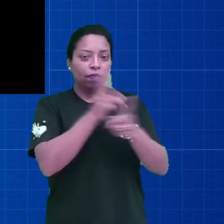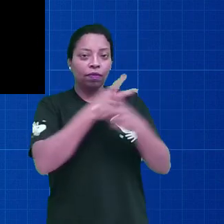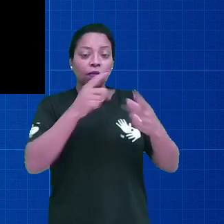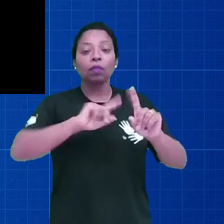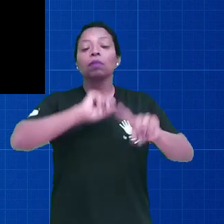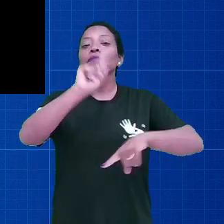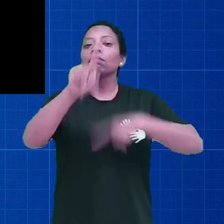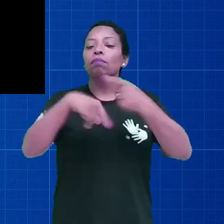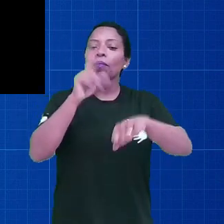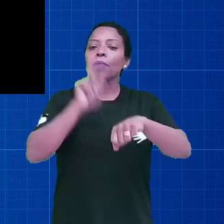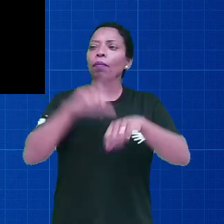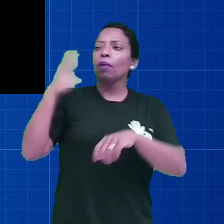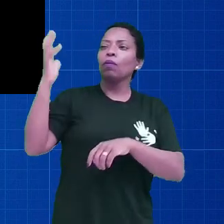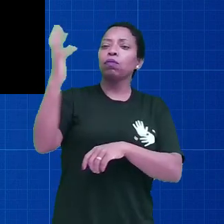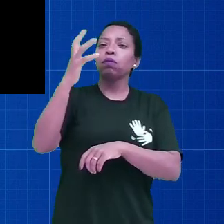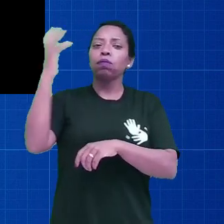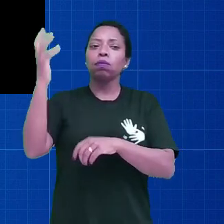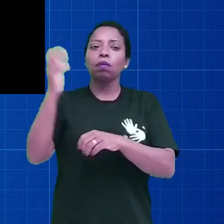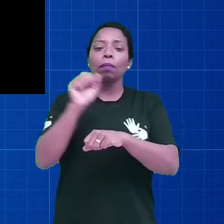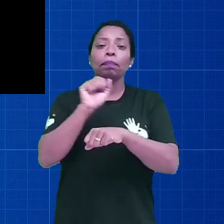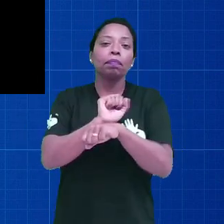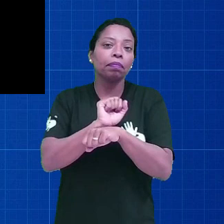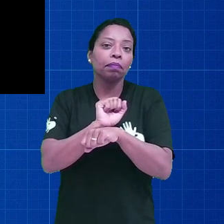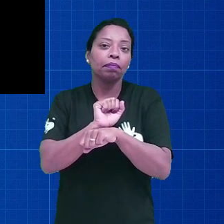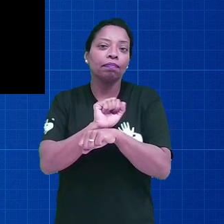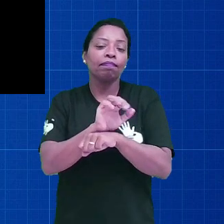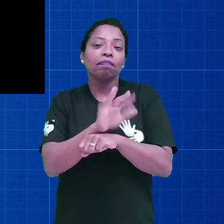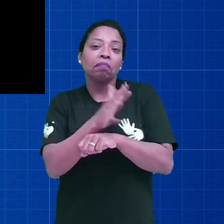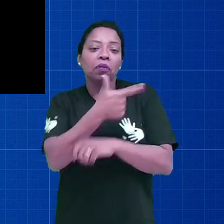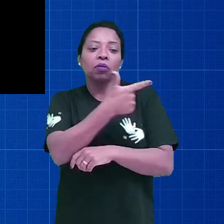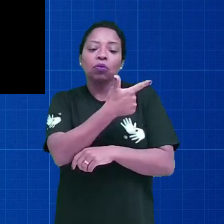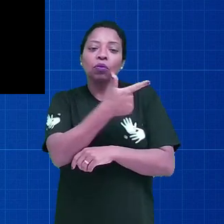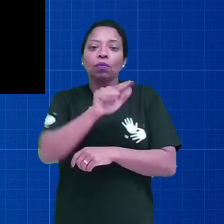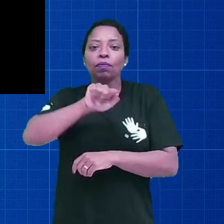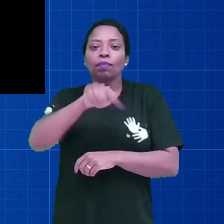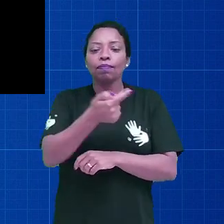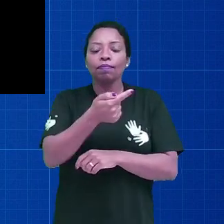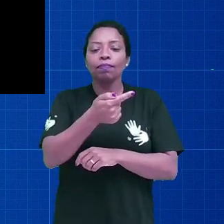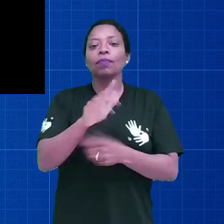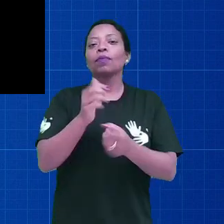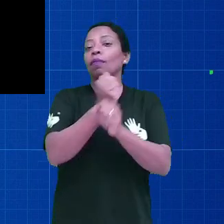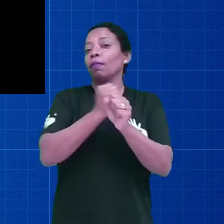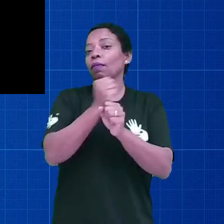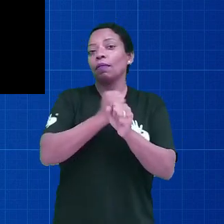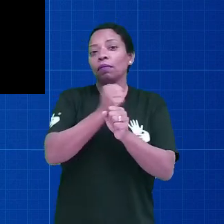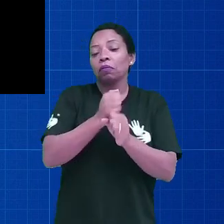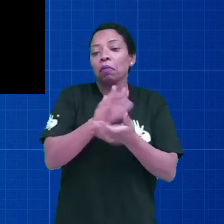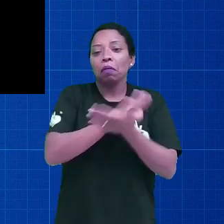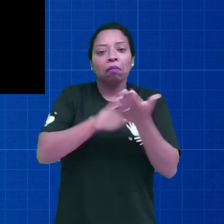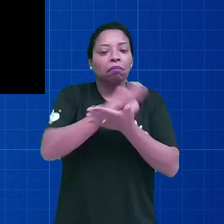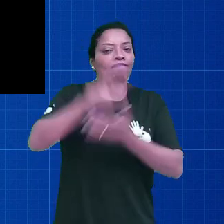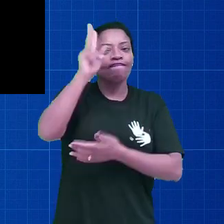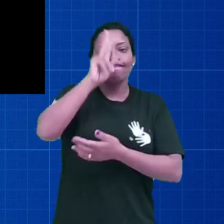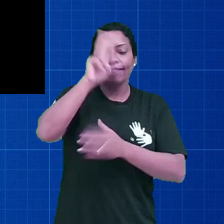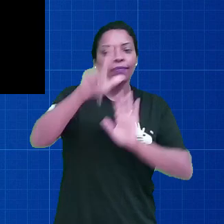estagnou por mais ou menos 2.000 anos. Né? Foi um período em que, na história, você não tinha um